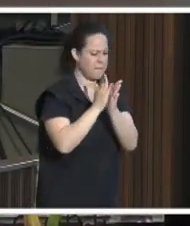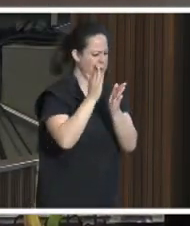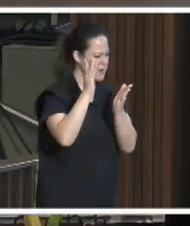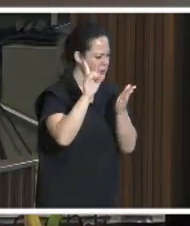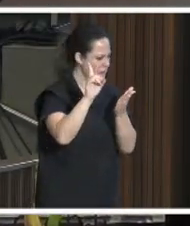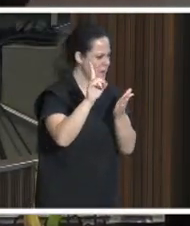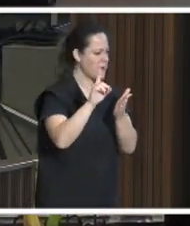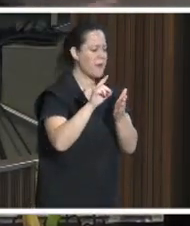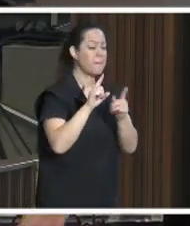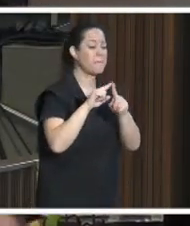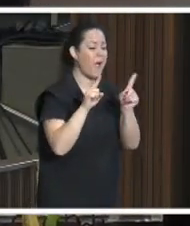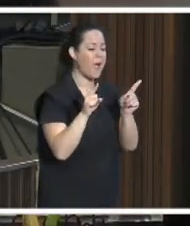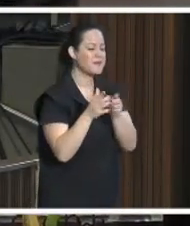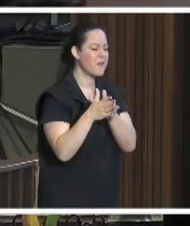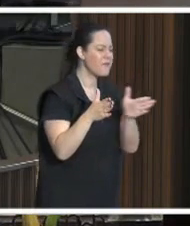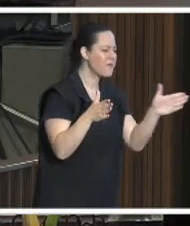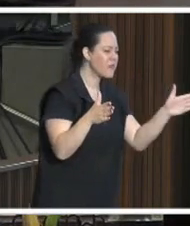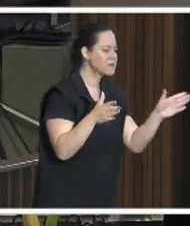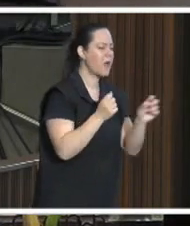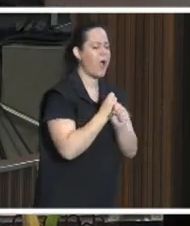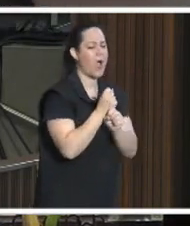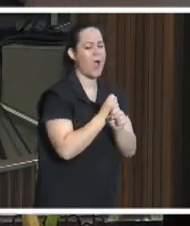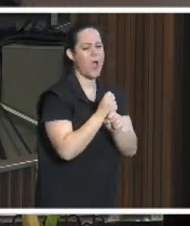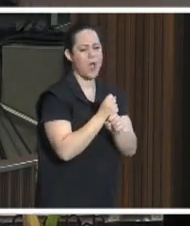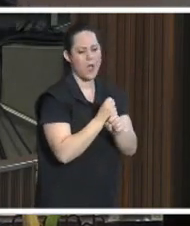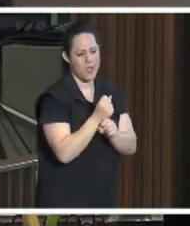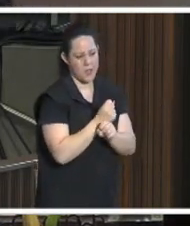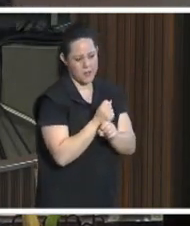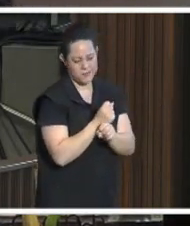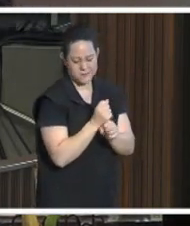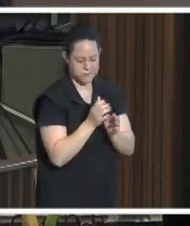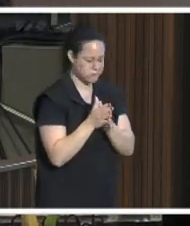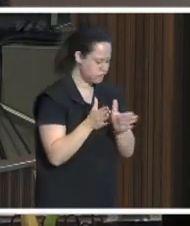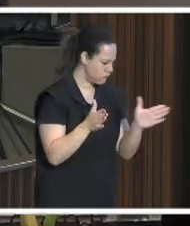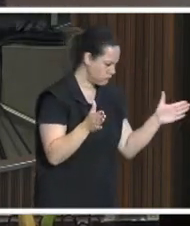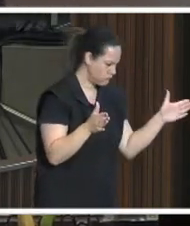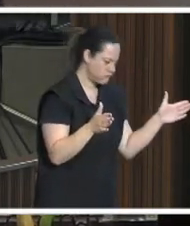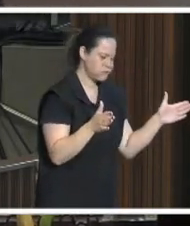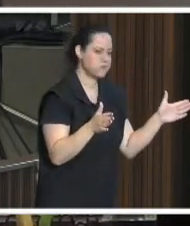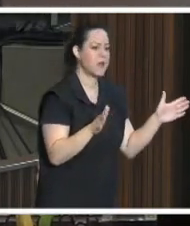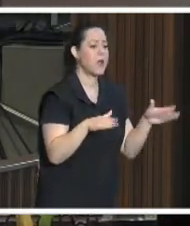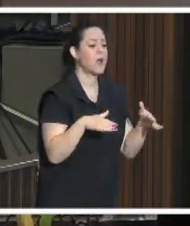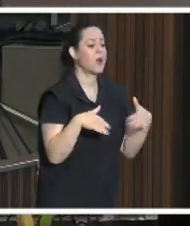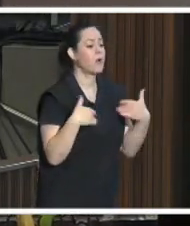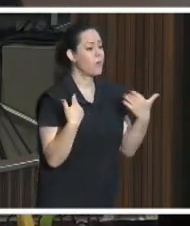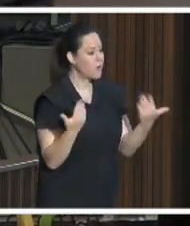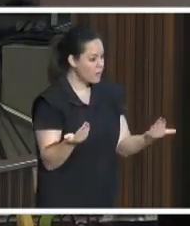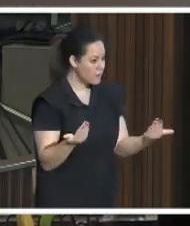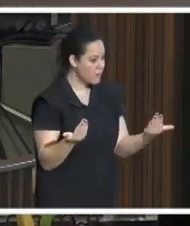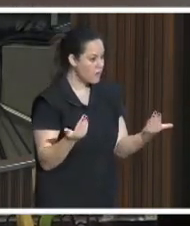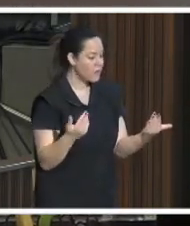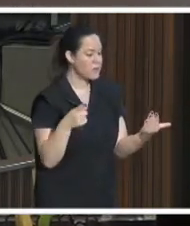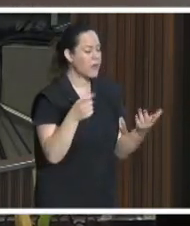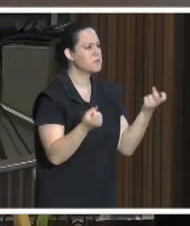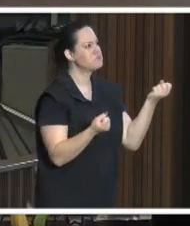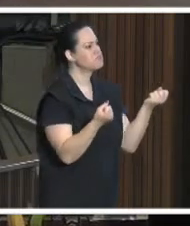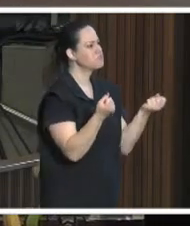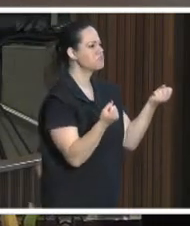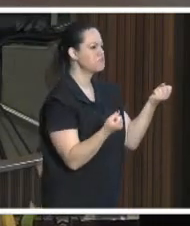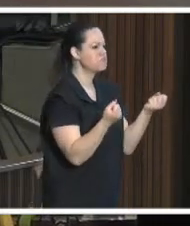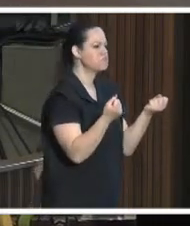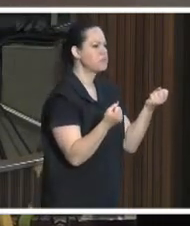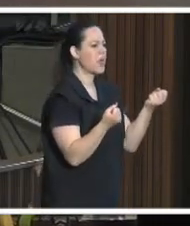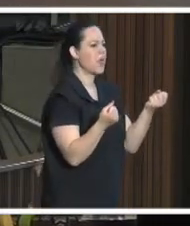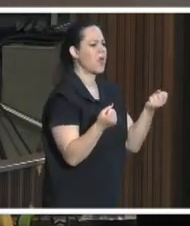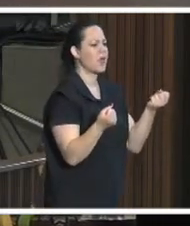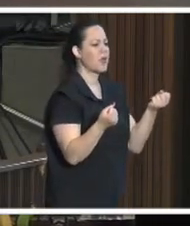se afastou por muito tempo do Evangelho, e no momento em que ele estava dirigindo um carro numa